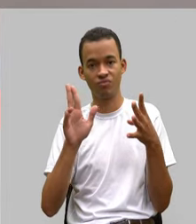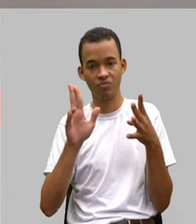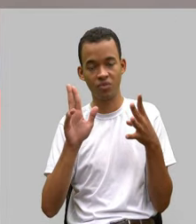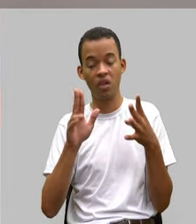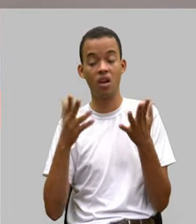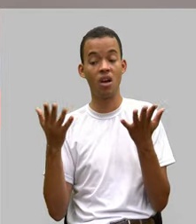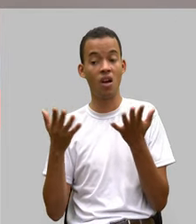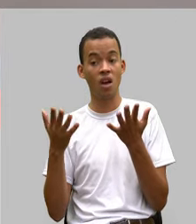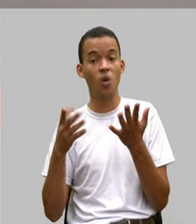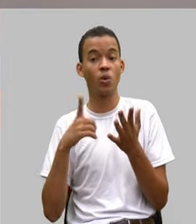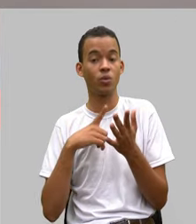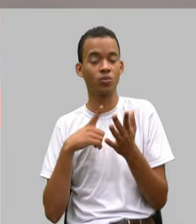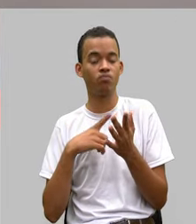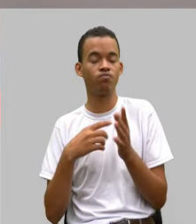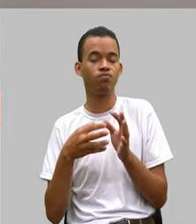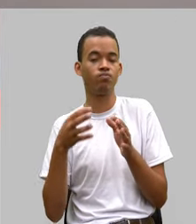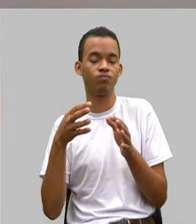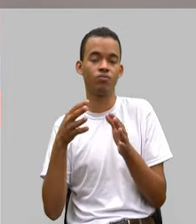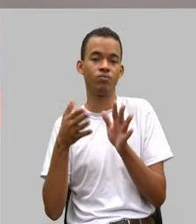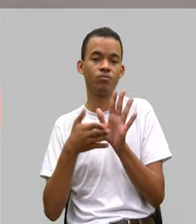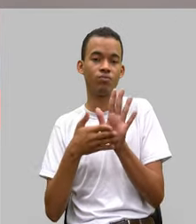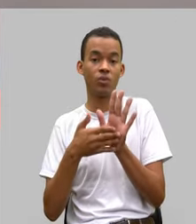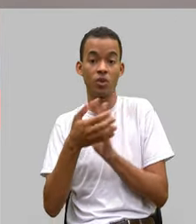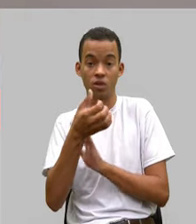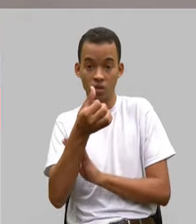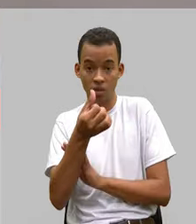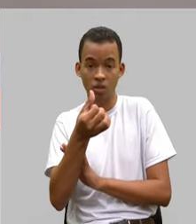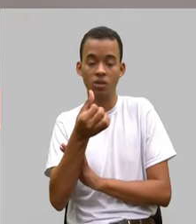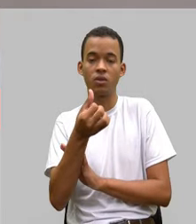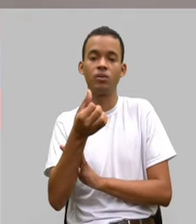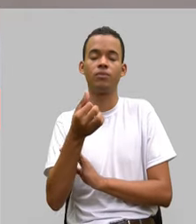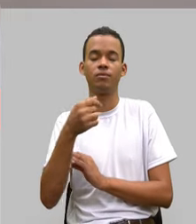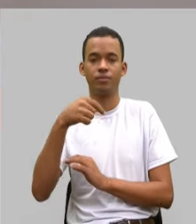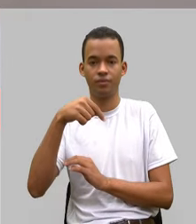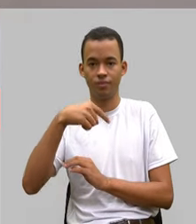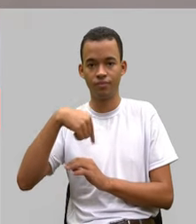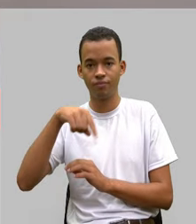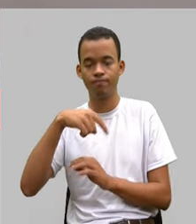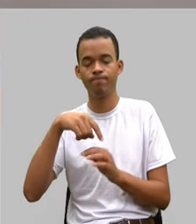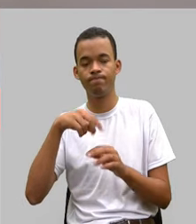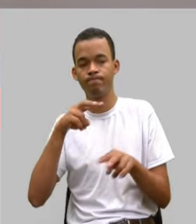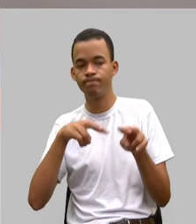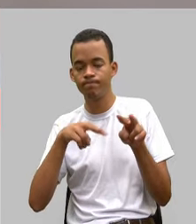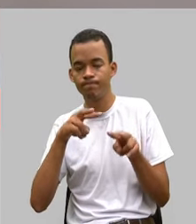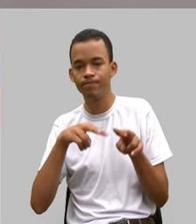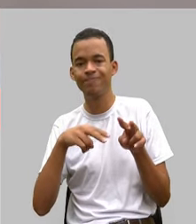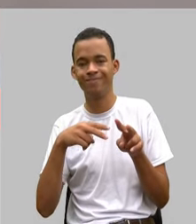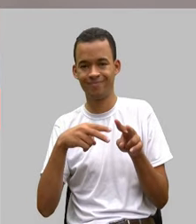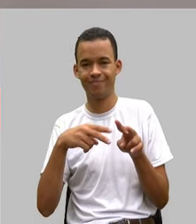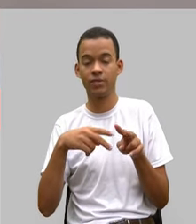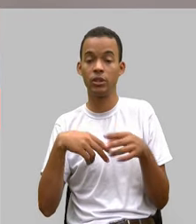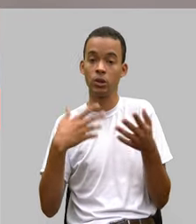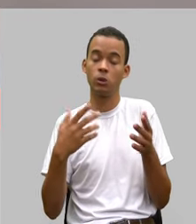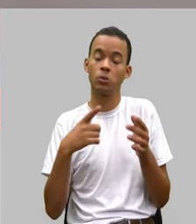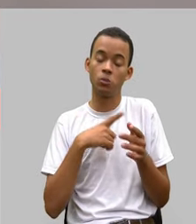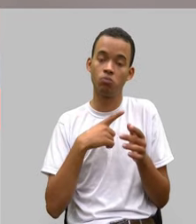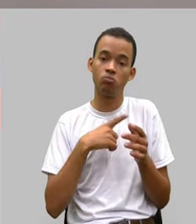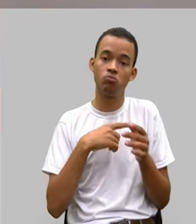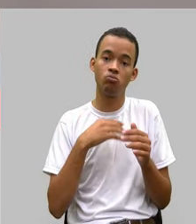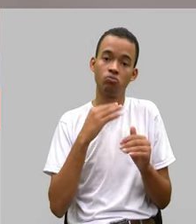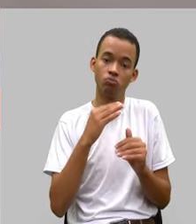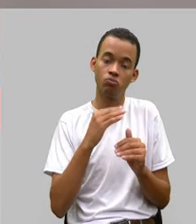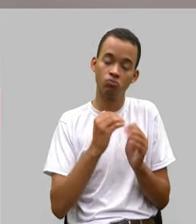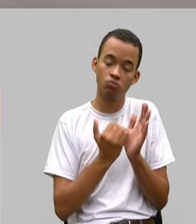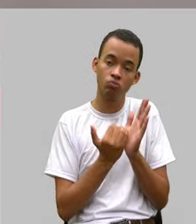propostas que foram submetidas e Então mostra realmente um um aumento desse desse interesse sobre pesquisa no